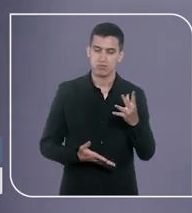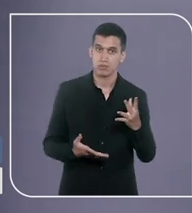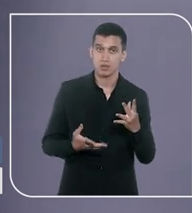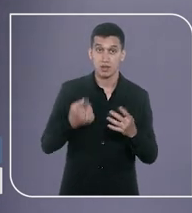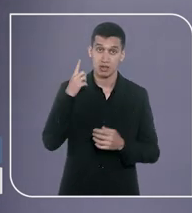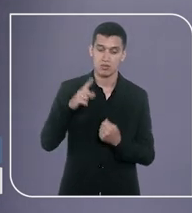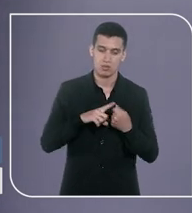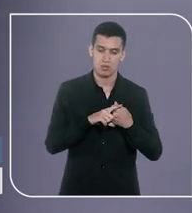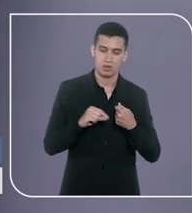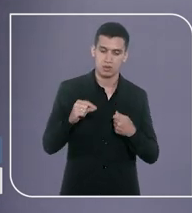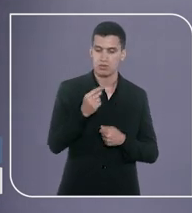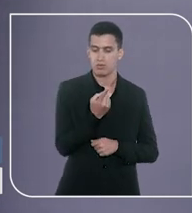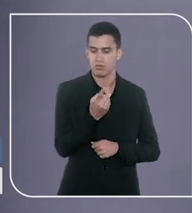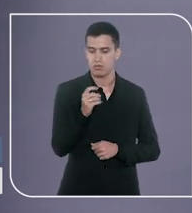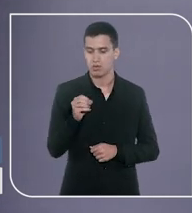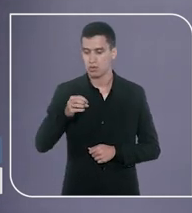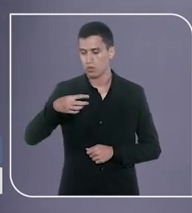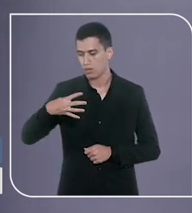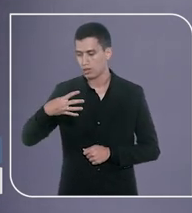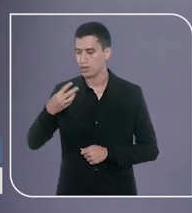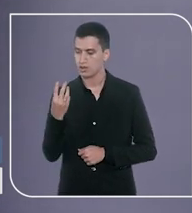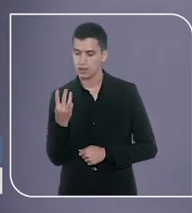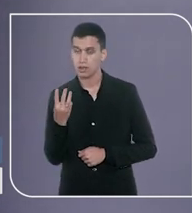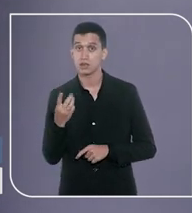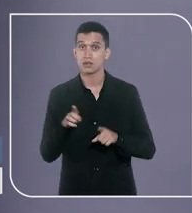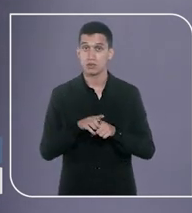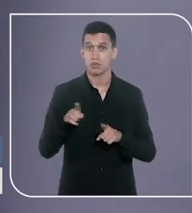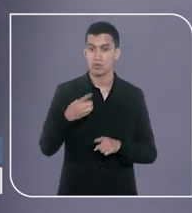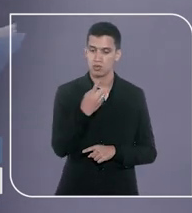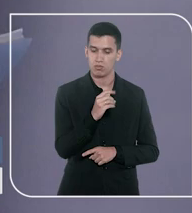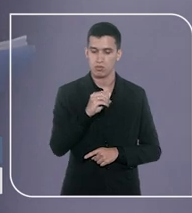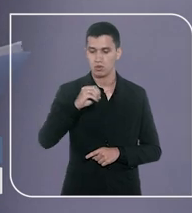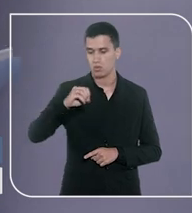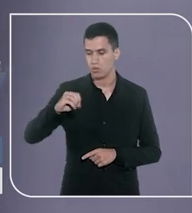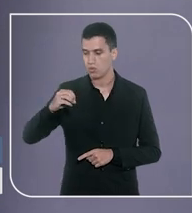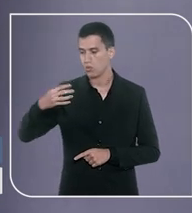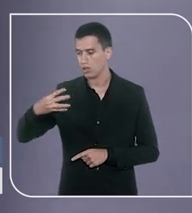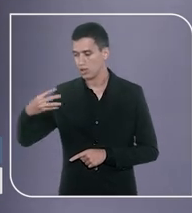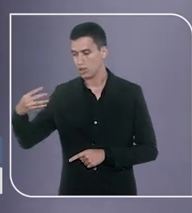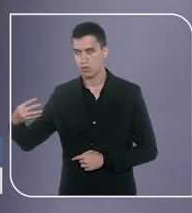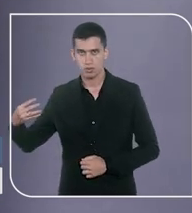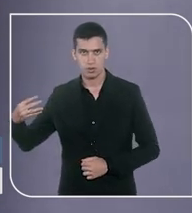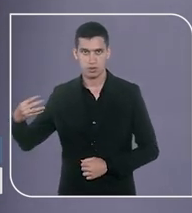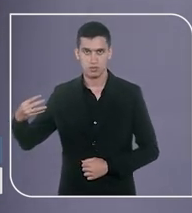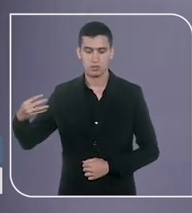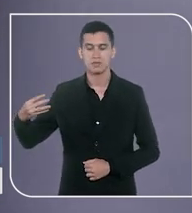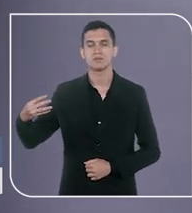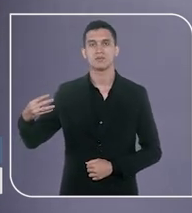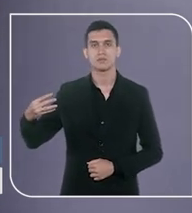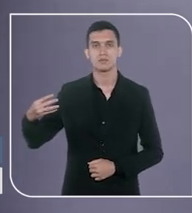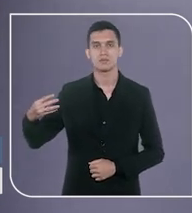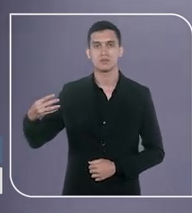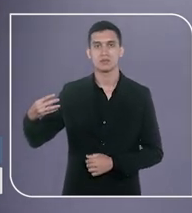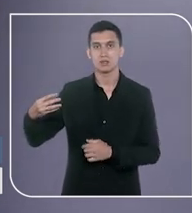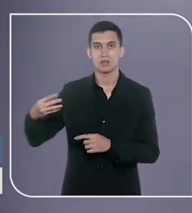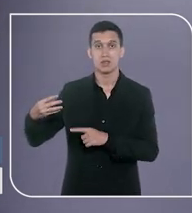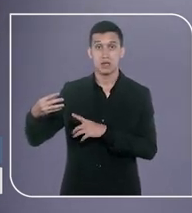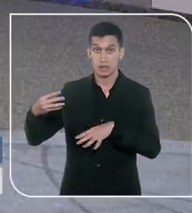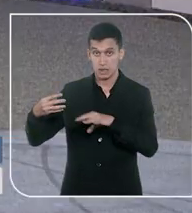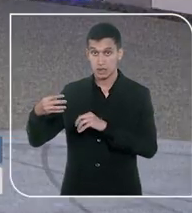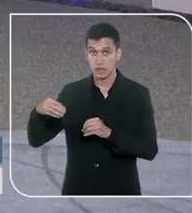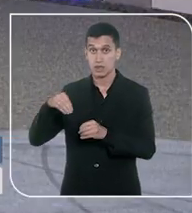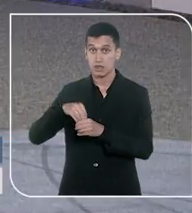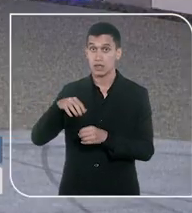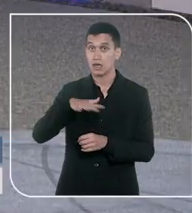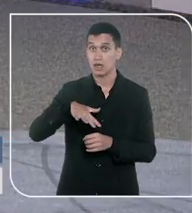artigos 1043 e 1044, artiguinhos, entre aspas, doutor Maurício. Então, no âmbito